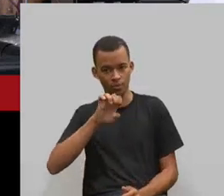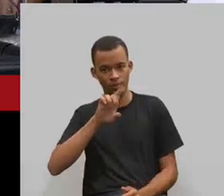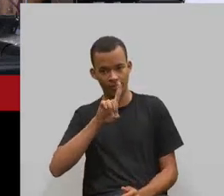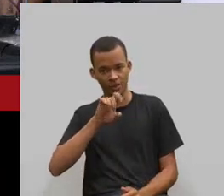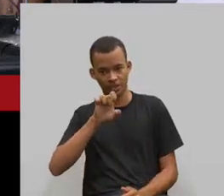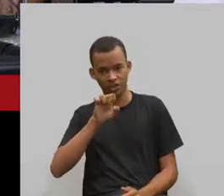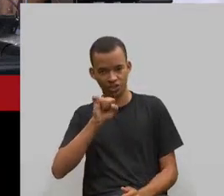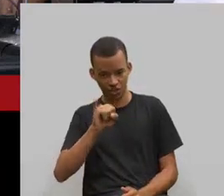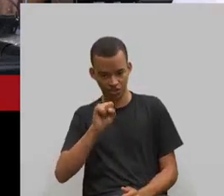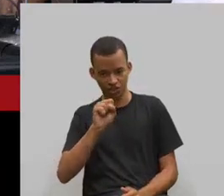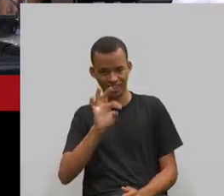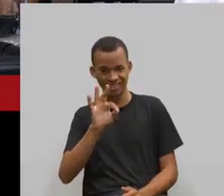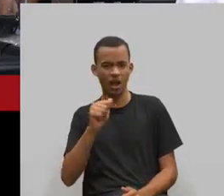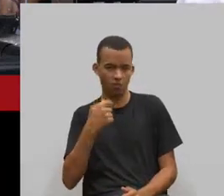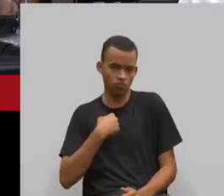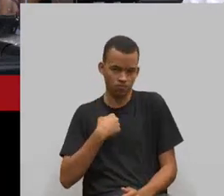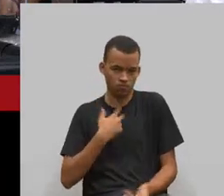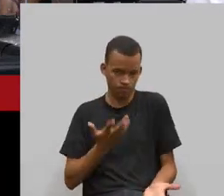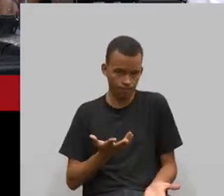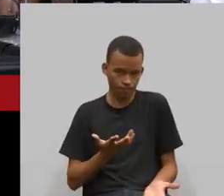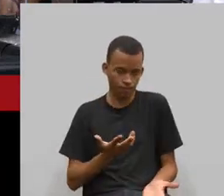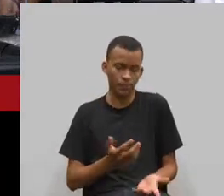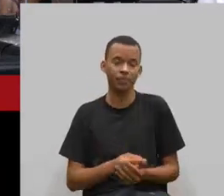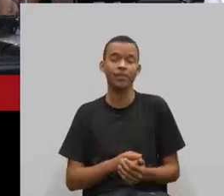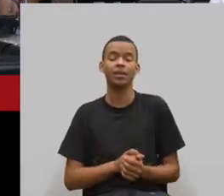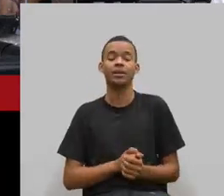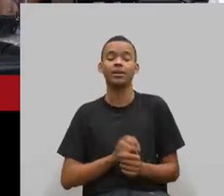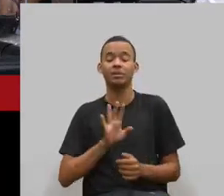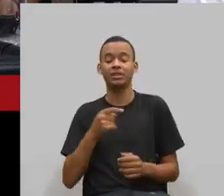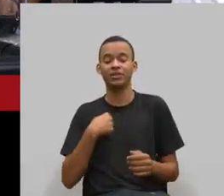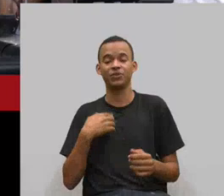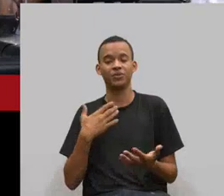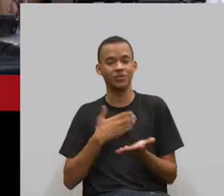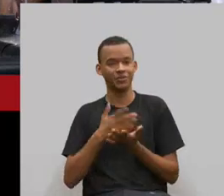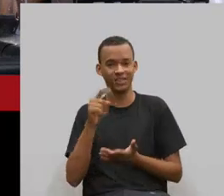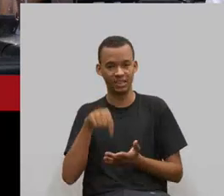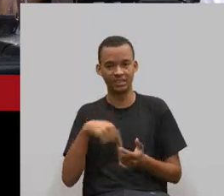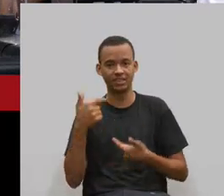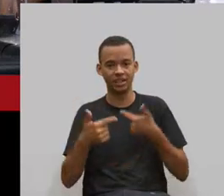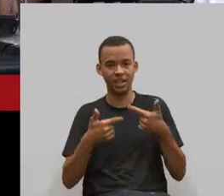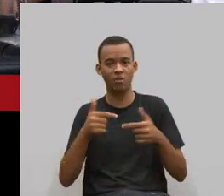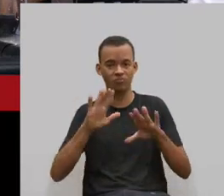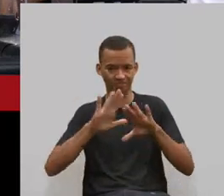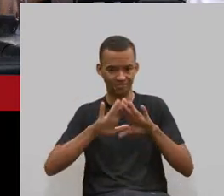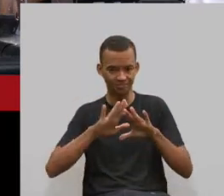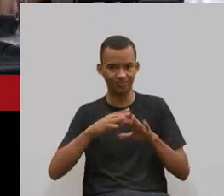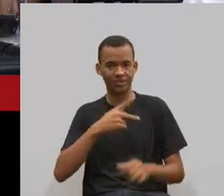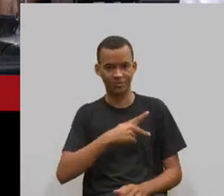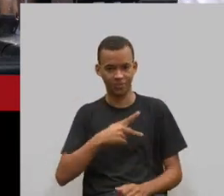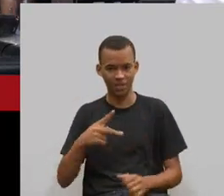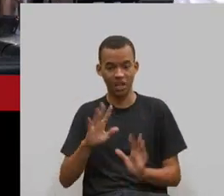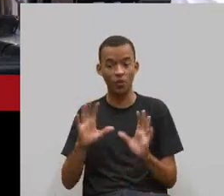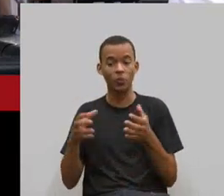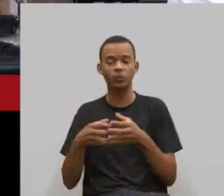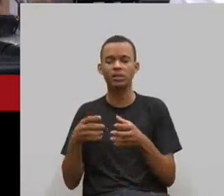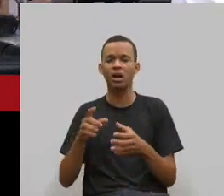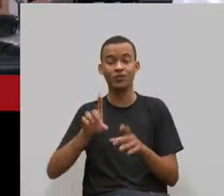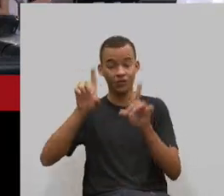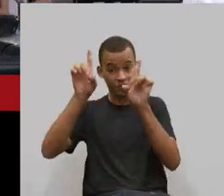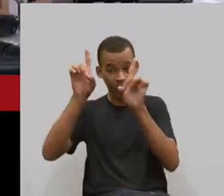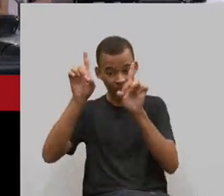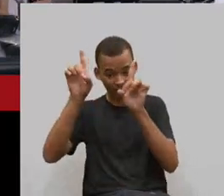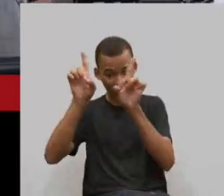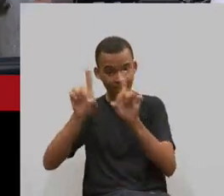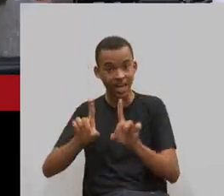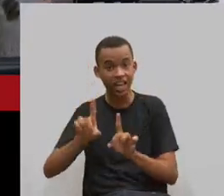tratamento mas quando eu cheguei aqui como presidente da Comissão direito da Defesa das pessoas eu assustei porque os números são